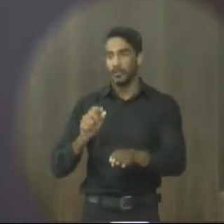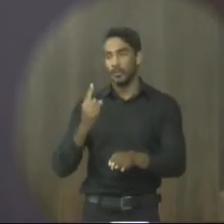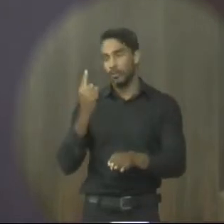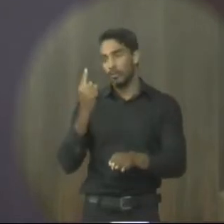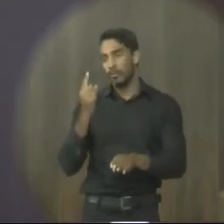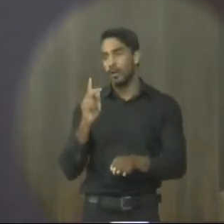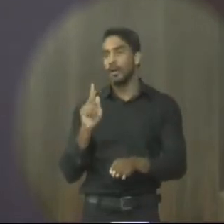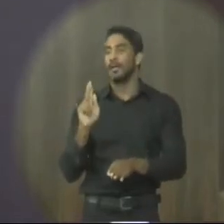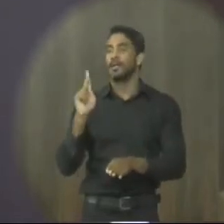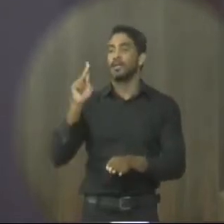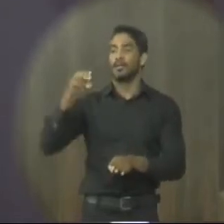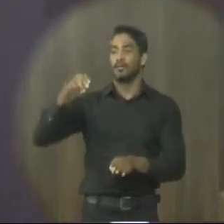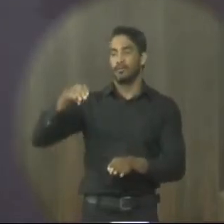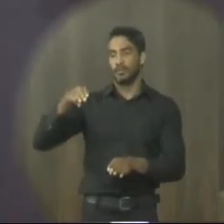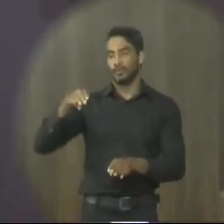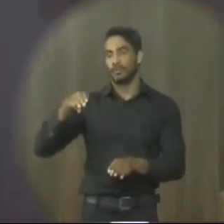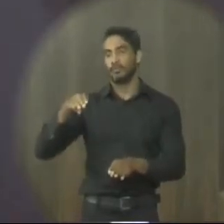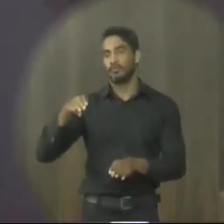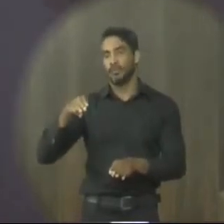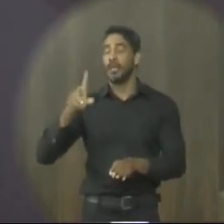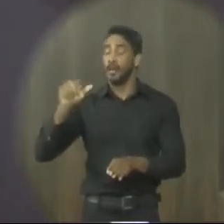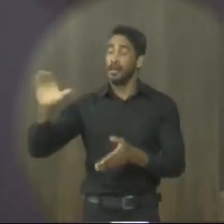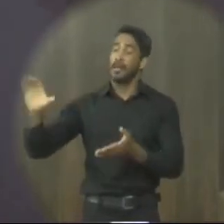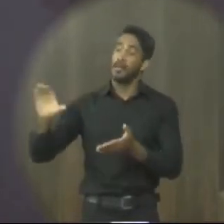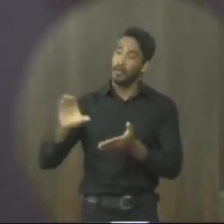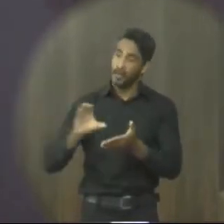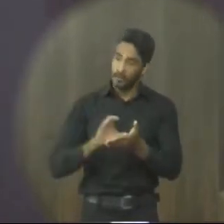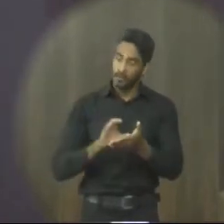um km e meio de pavimentação. É um recurso que está sendo,